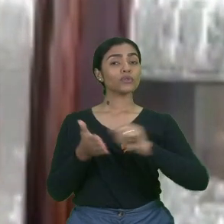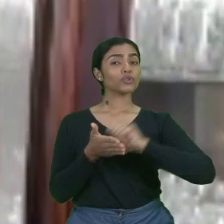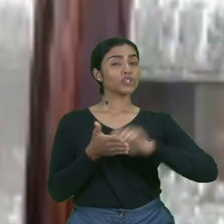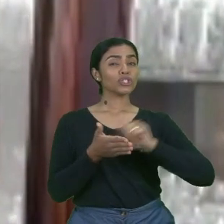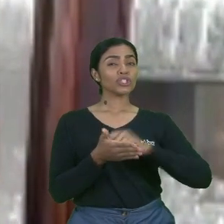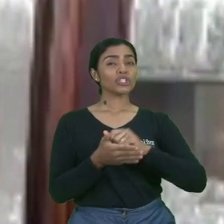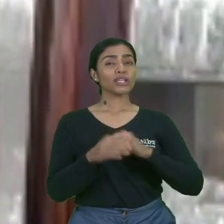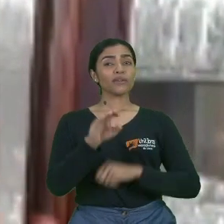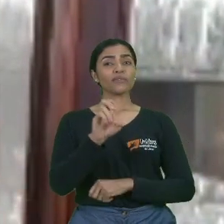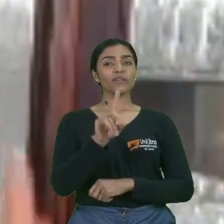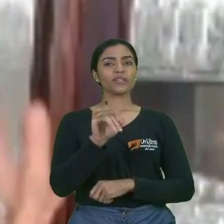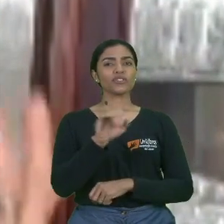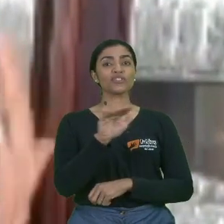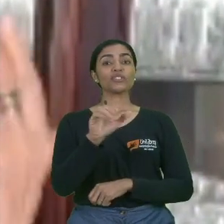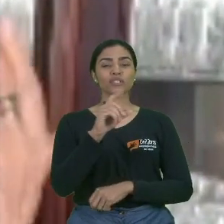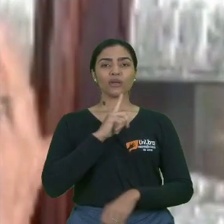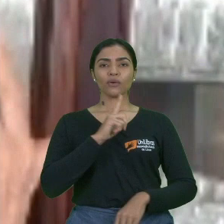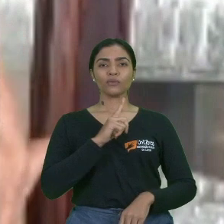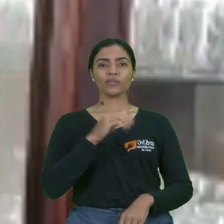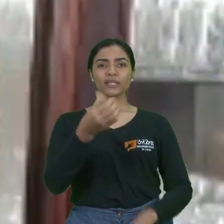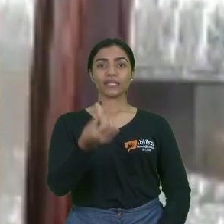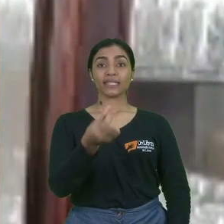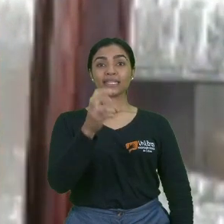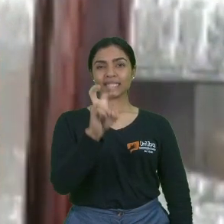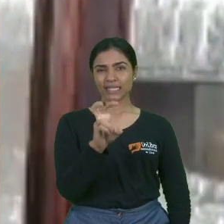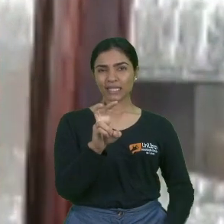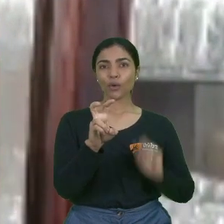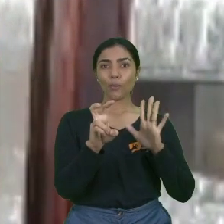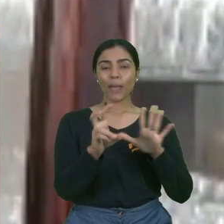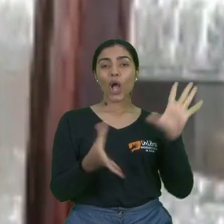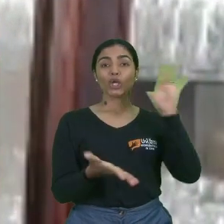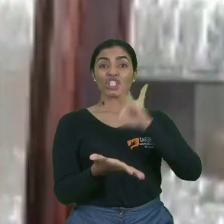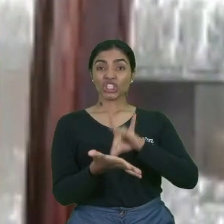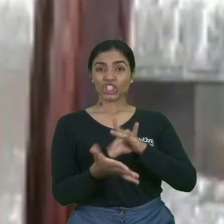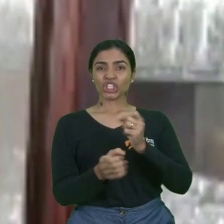65 original americana 57